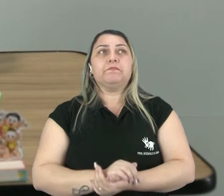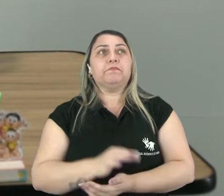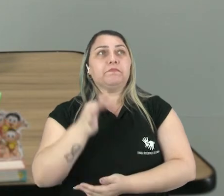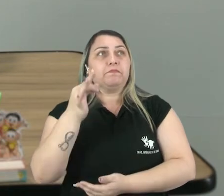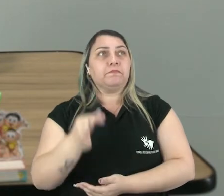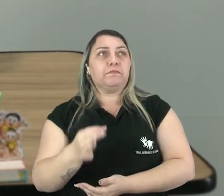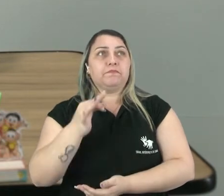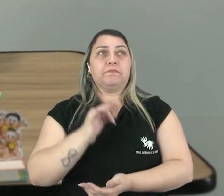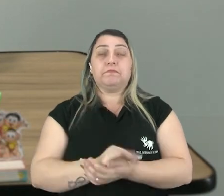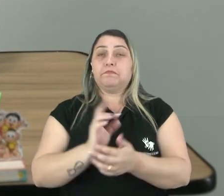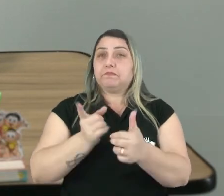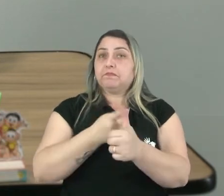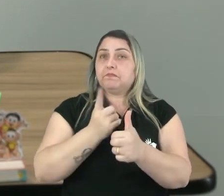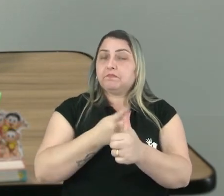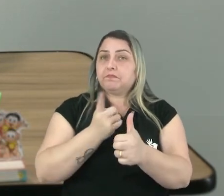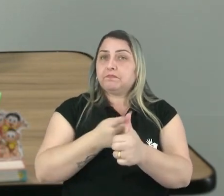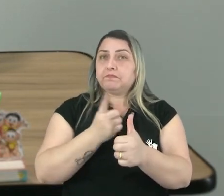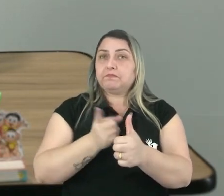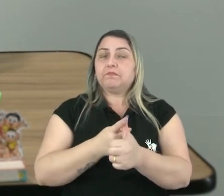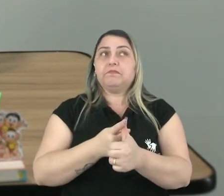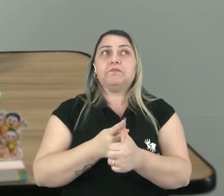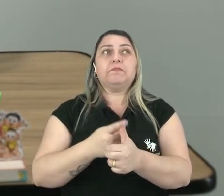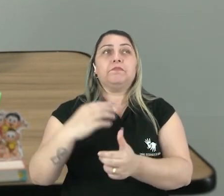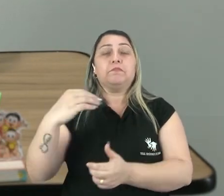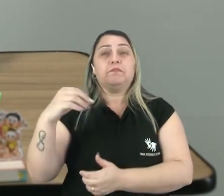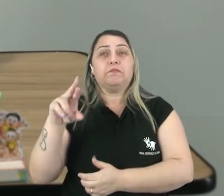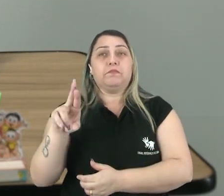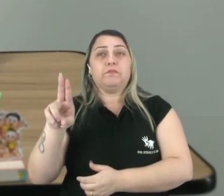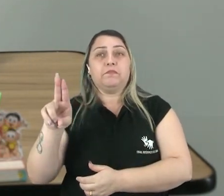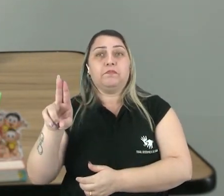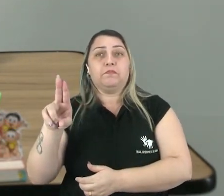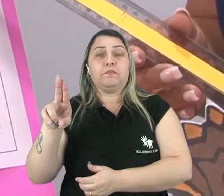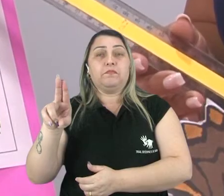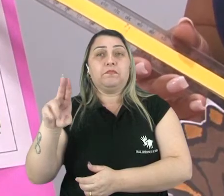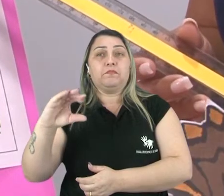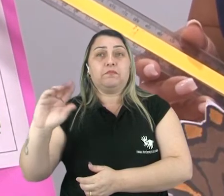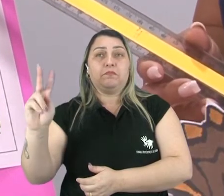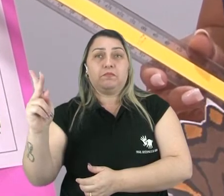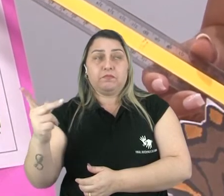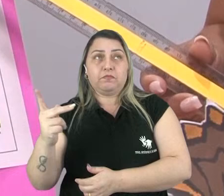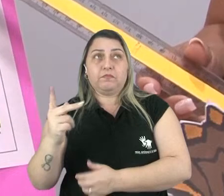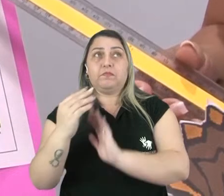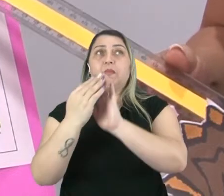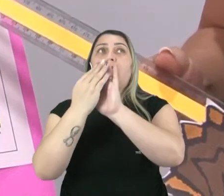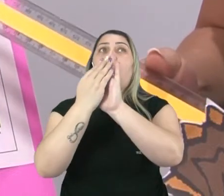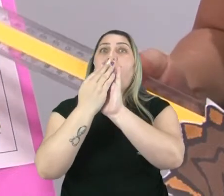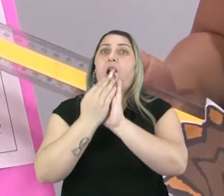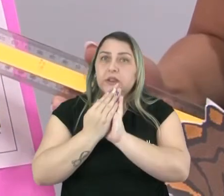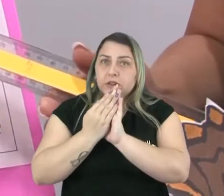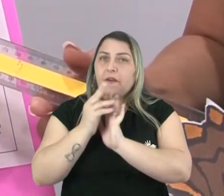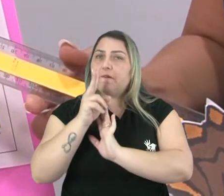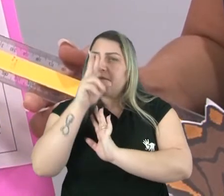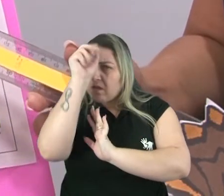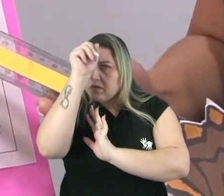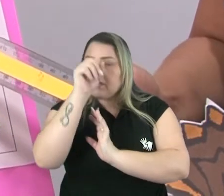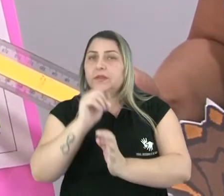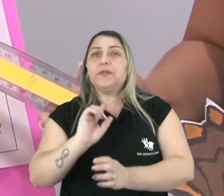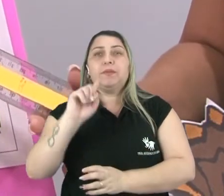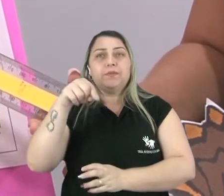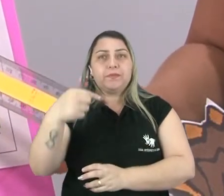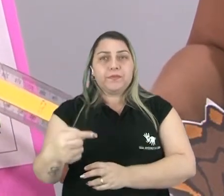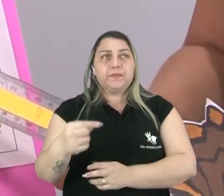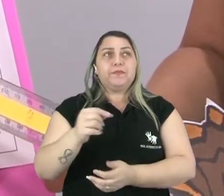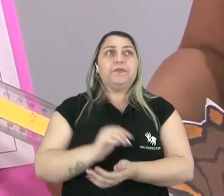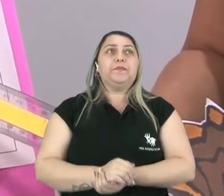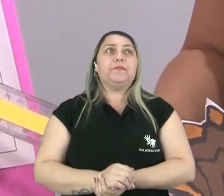no primeiro crunch, né? Foi a primeira mordida que ela deu com bastante força. E depois,